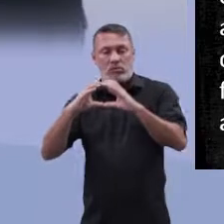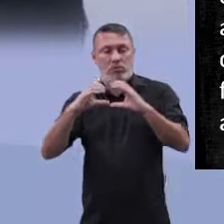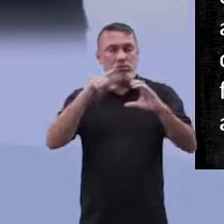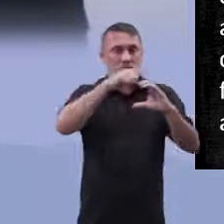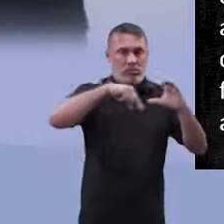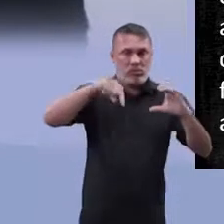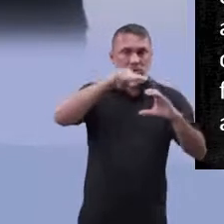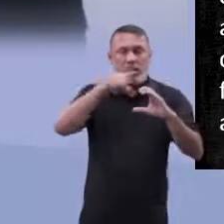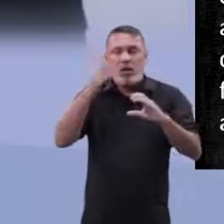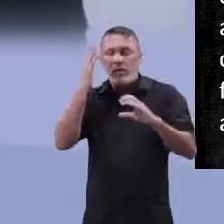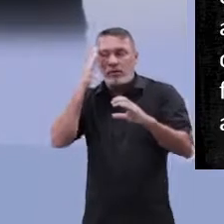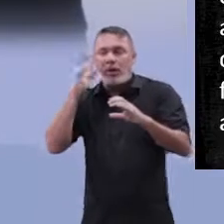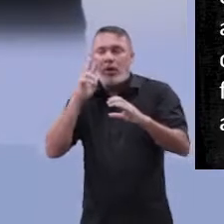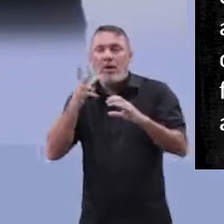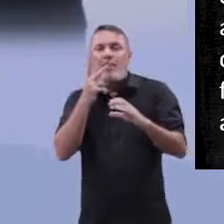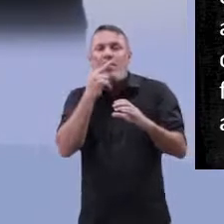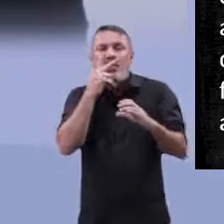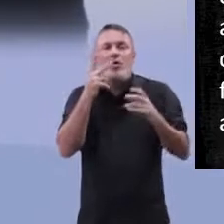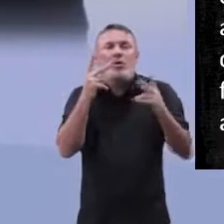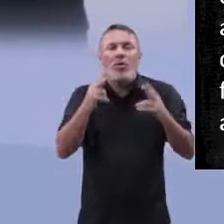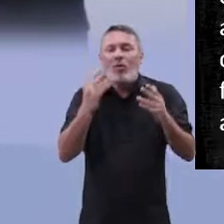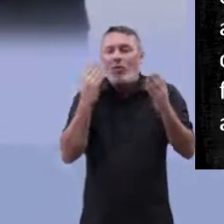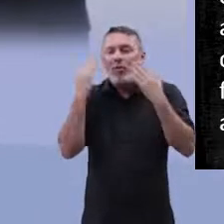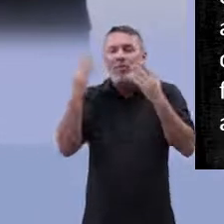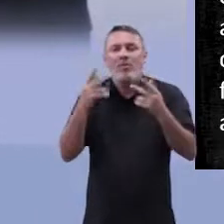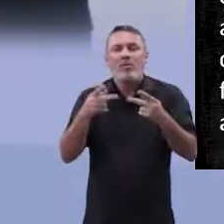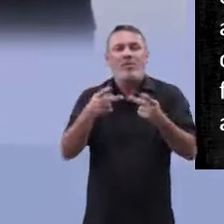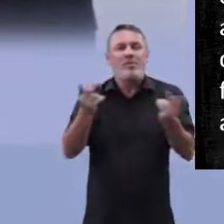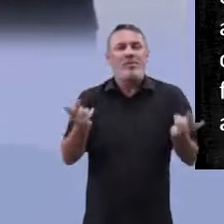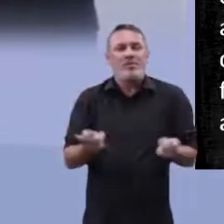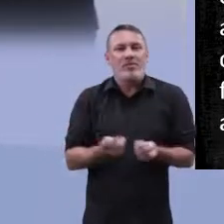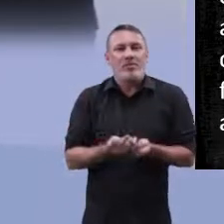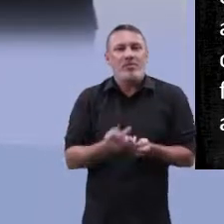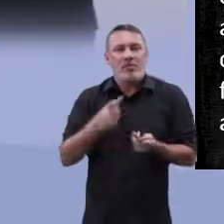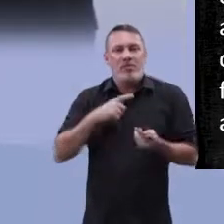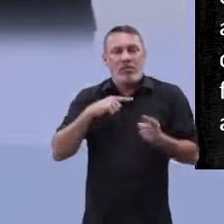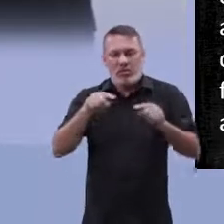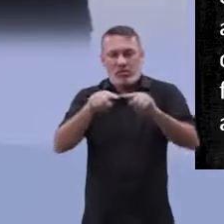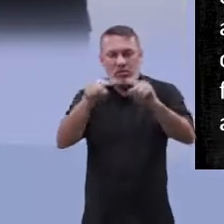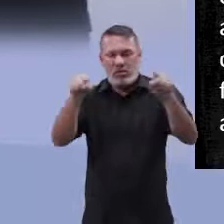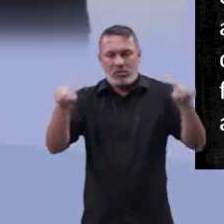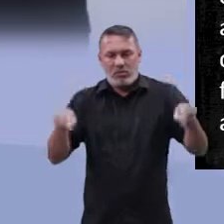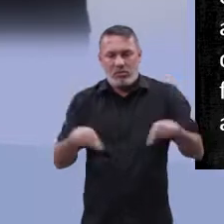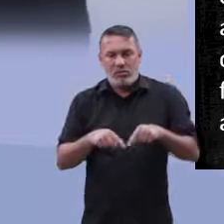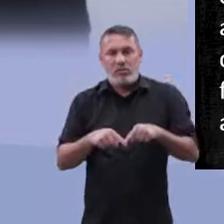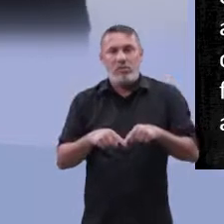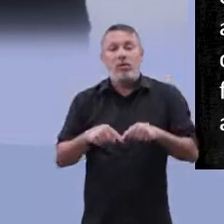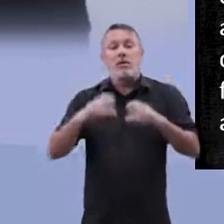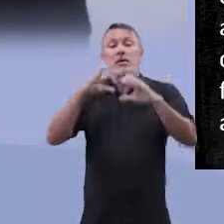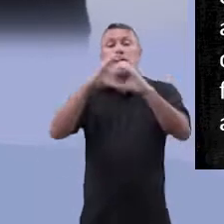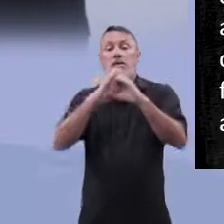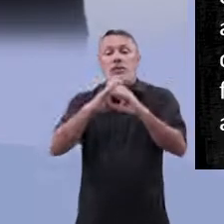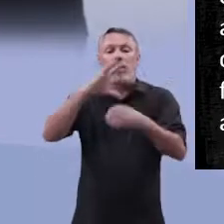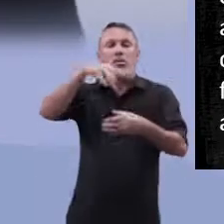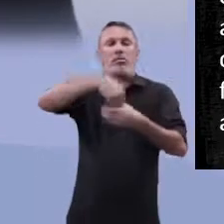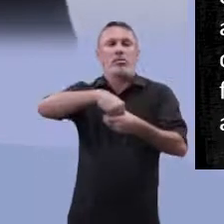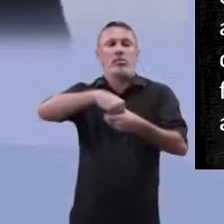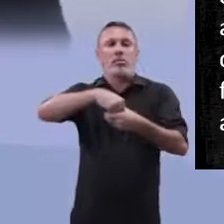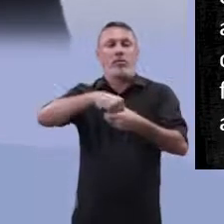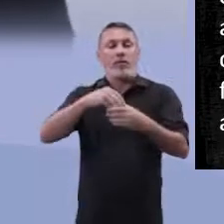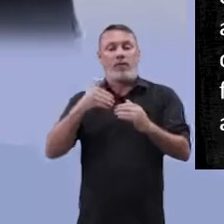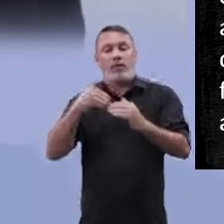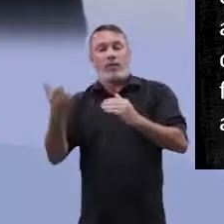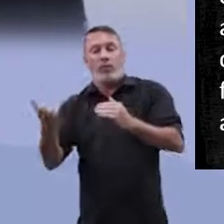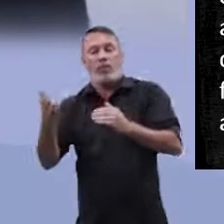A circunferência é a bordinha da pizza, né? É a linha em volta. E o círculo é o recheio. O